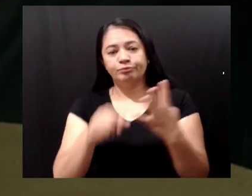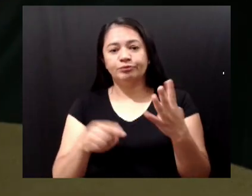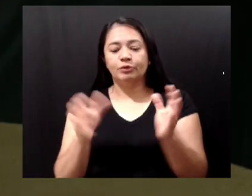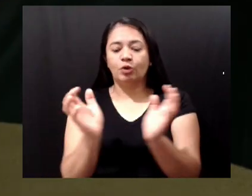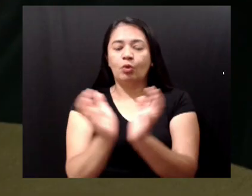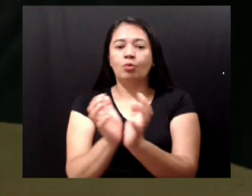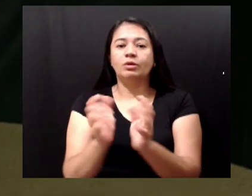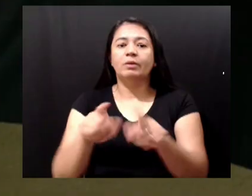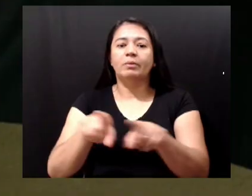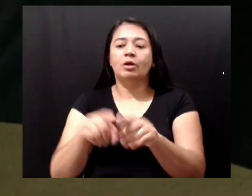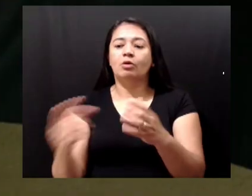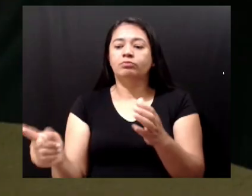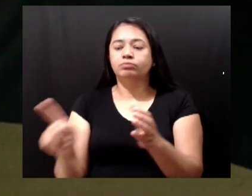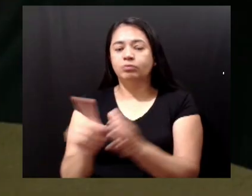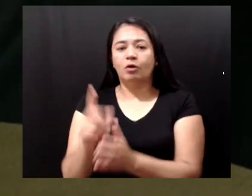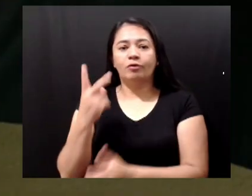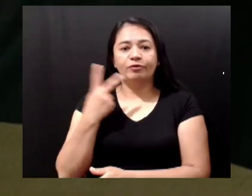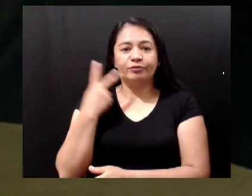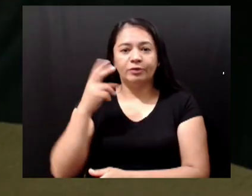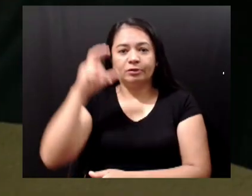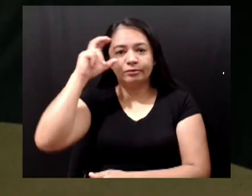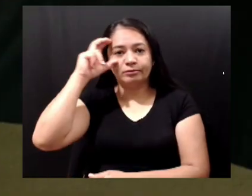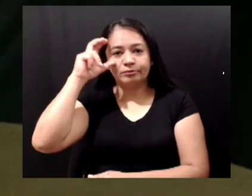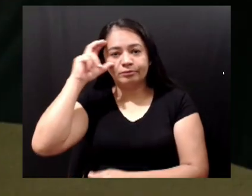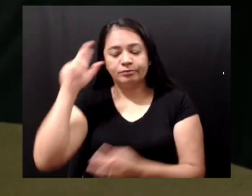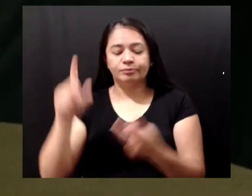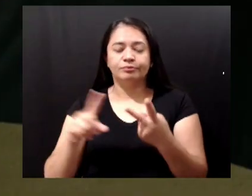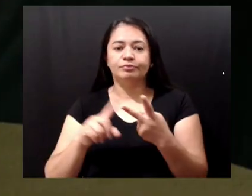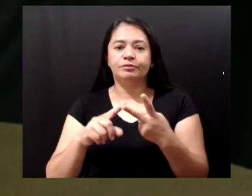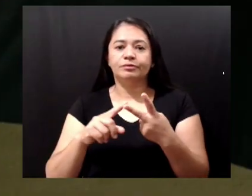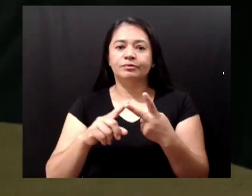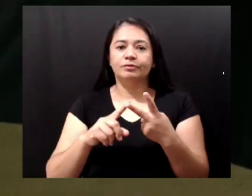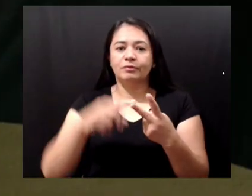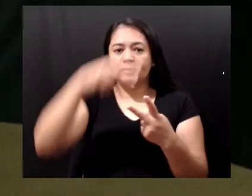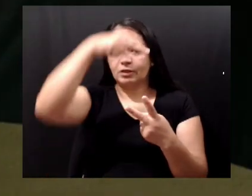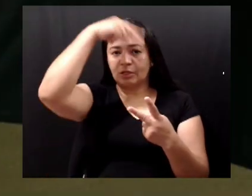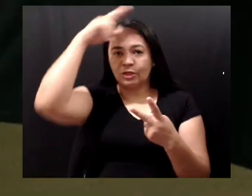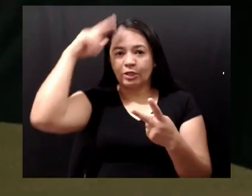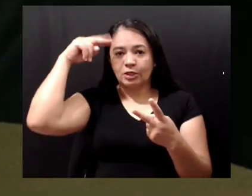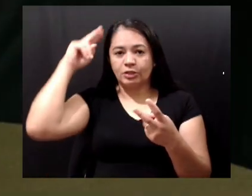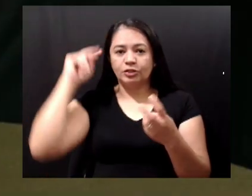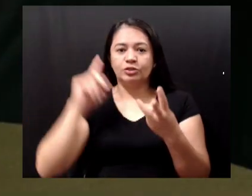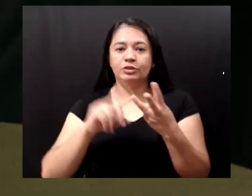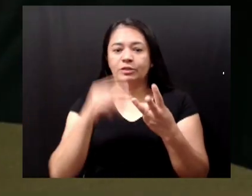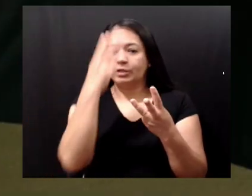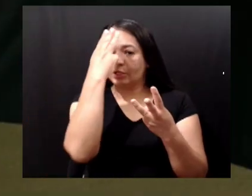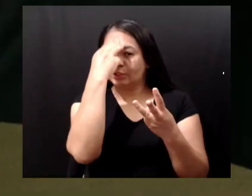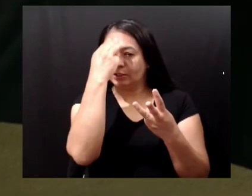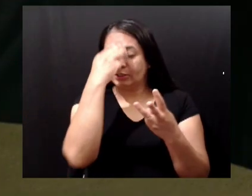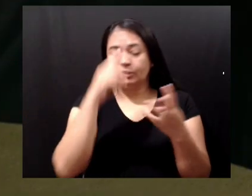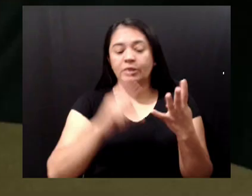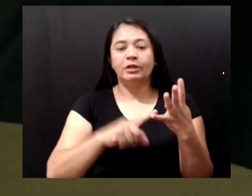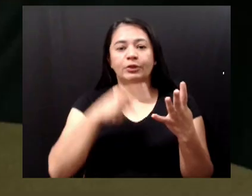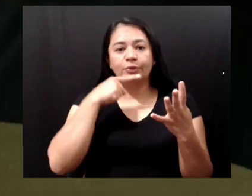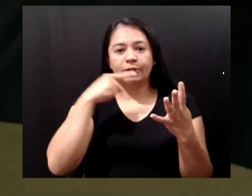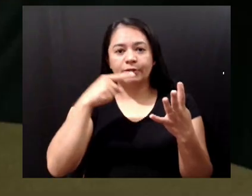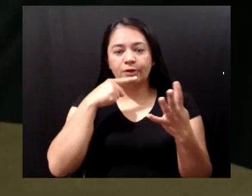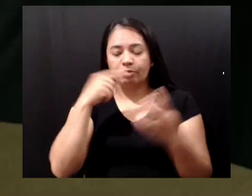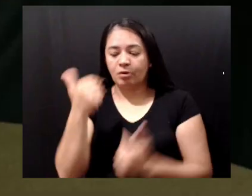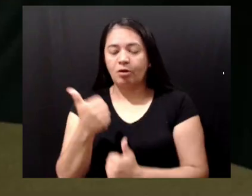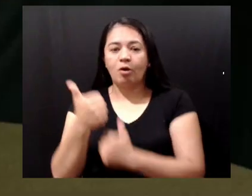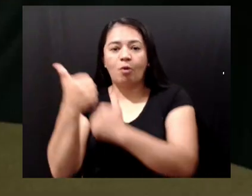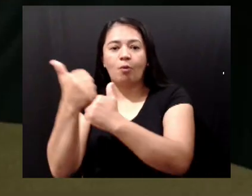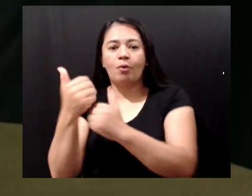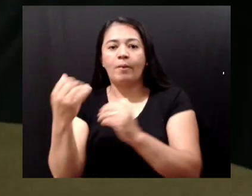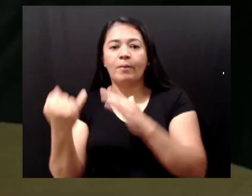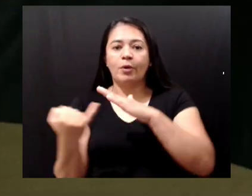vereadores Carlinhos Camelô, Nick Schneider, Wagner Romão e Eduardo Magoga, e tem o apoio institucional de entidades